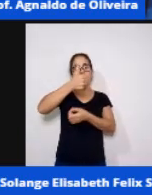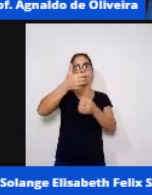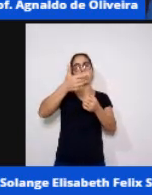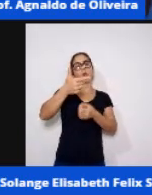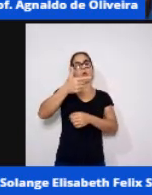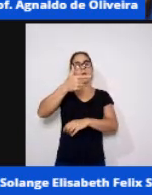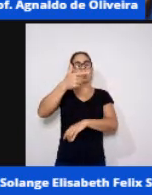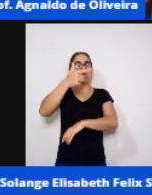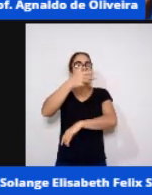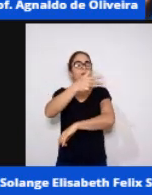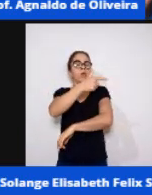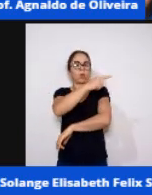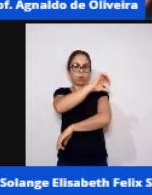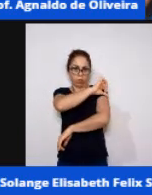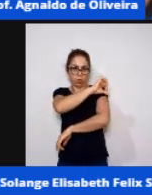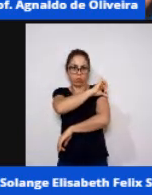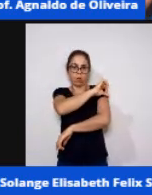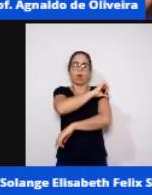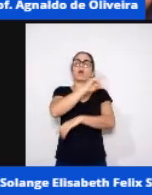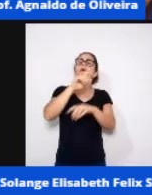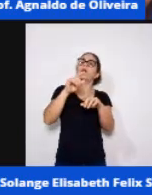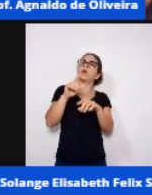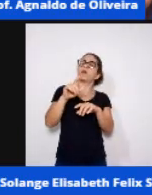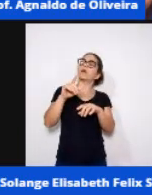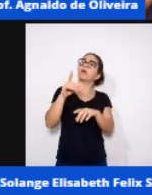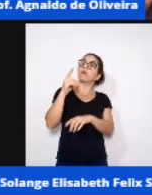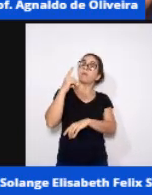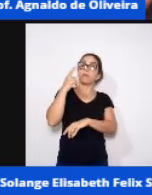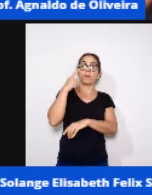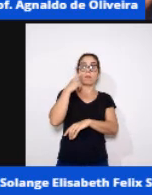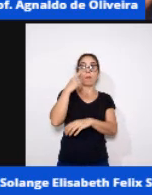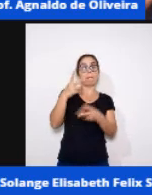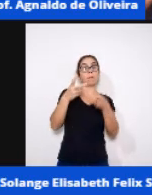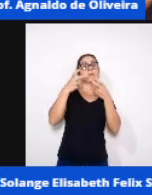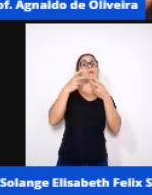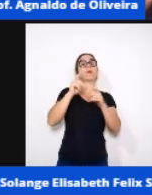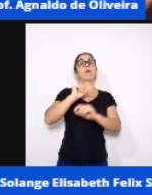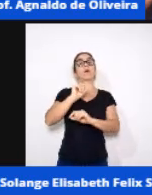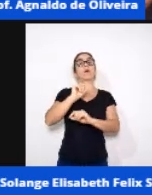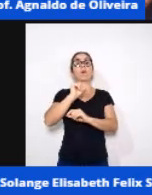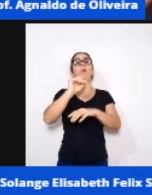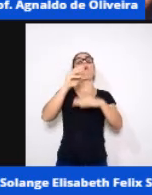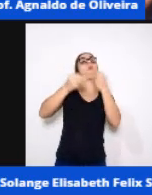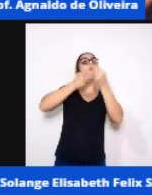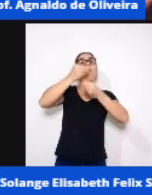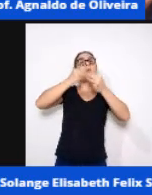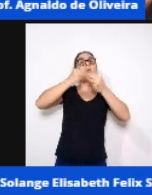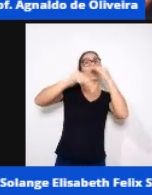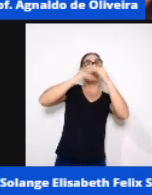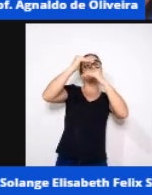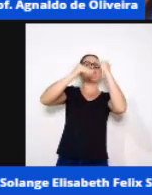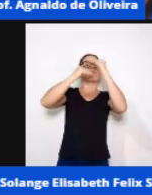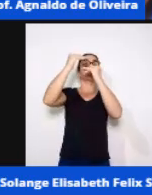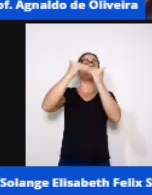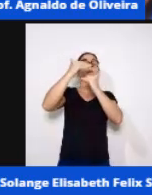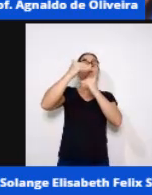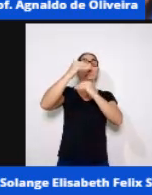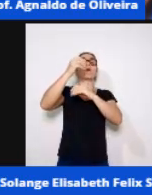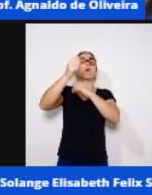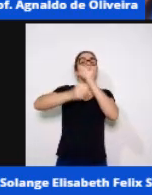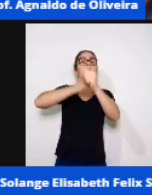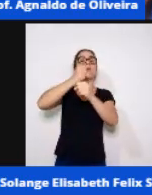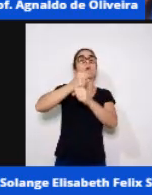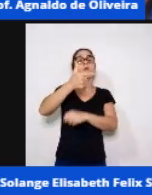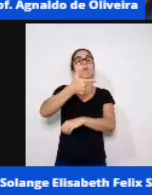nós temos que levar em consideração como que foi o desenvolvimento do ano letivo, acho que em 2020, para que a